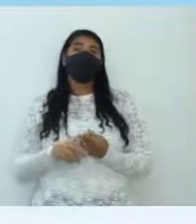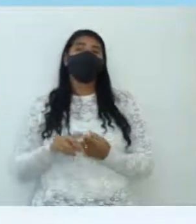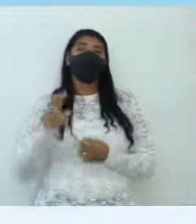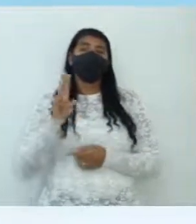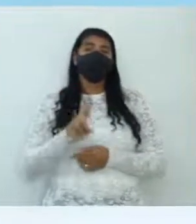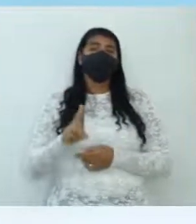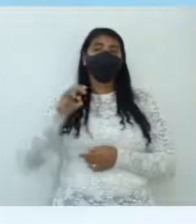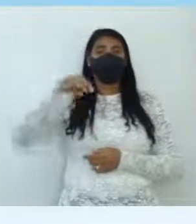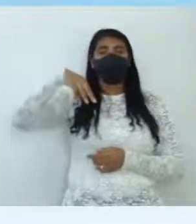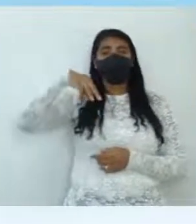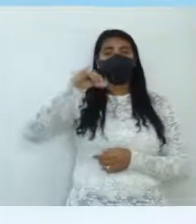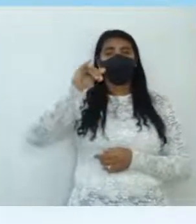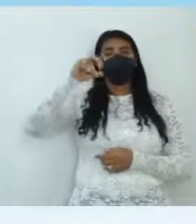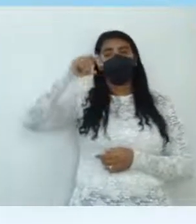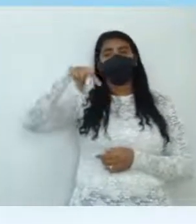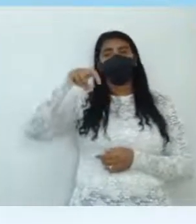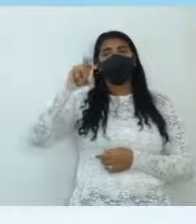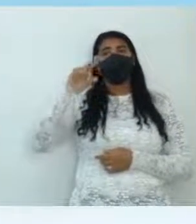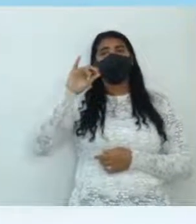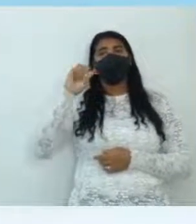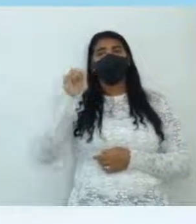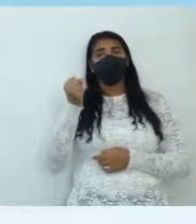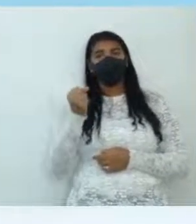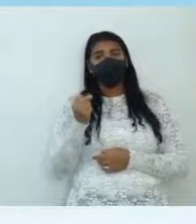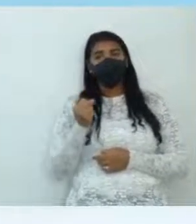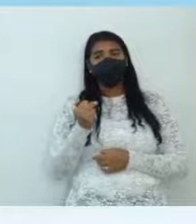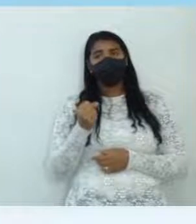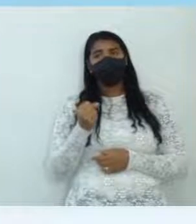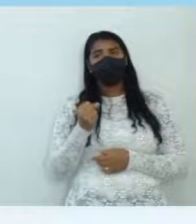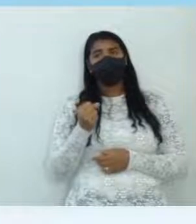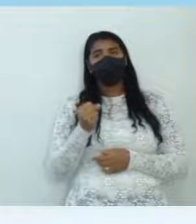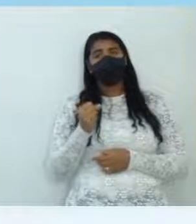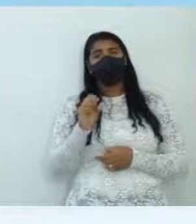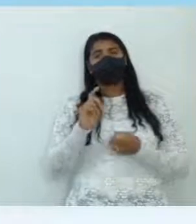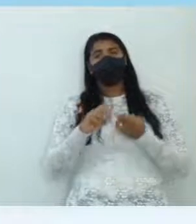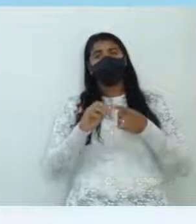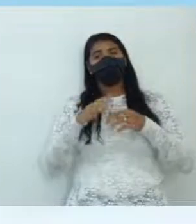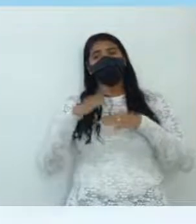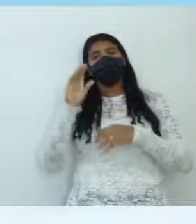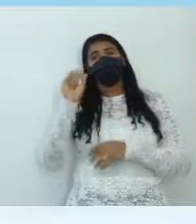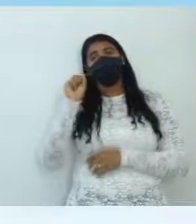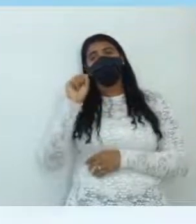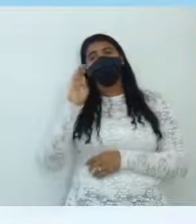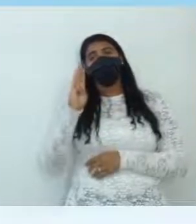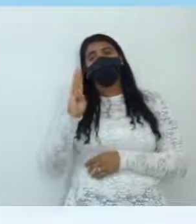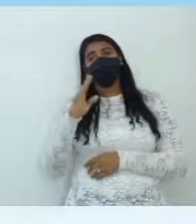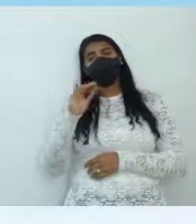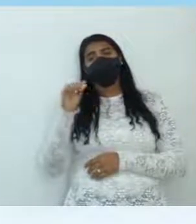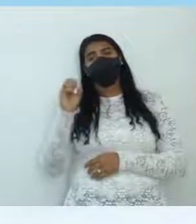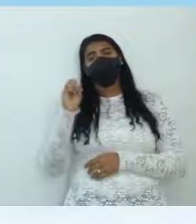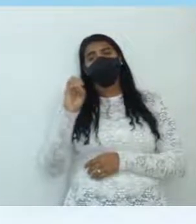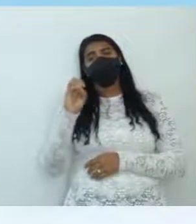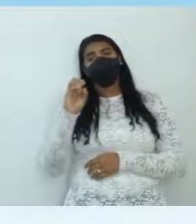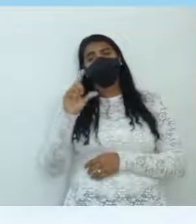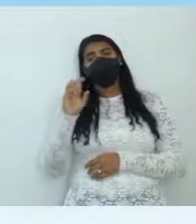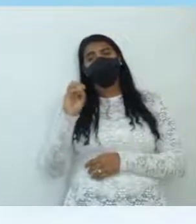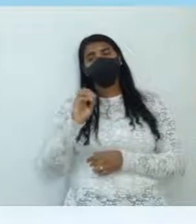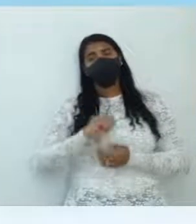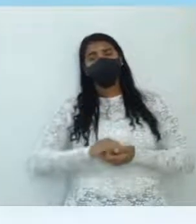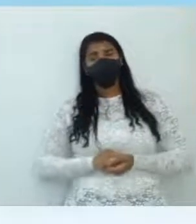de minerais que estão justamente situados no subsolo, sendo aí extremamente